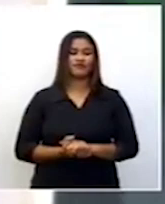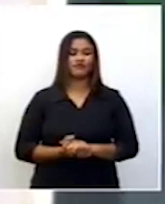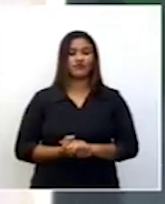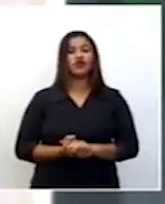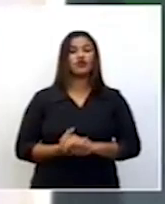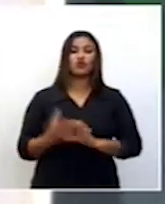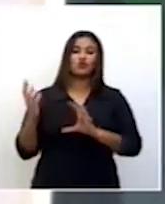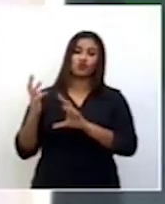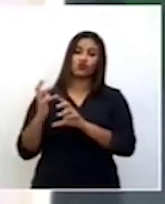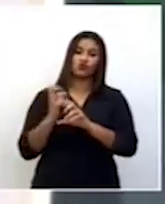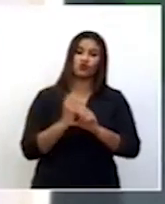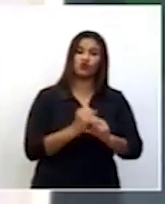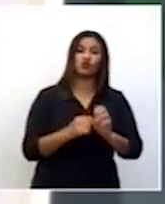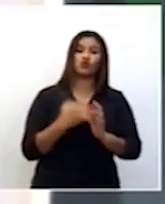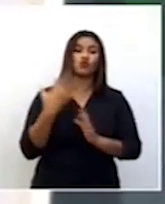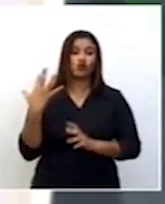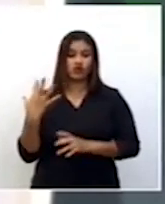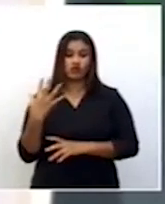vão ser